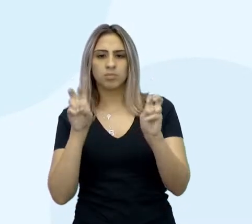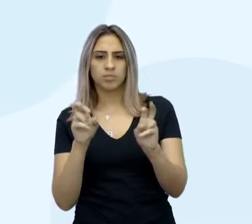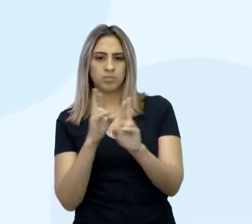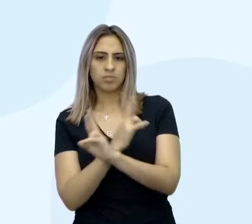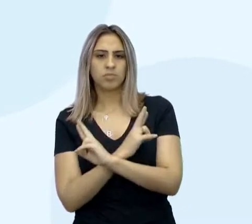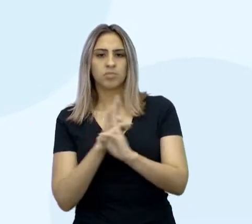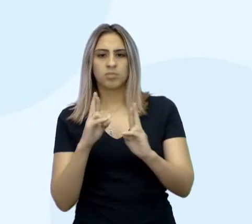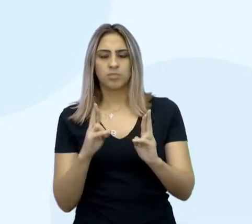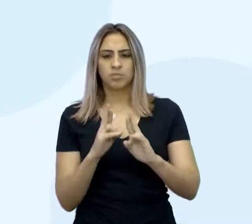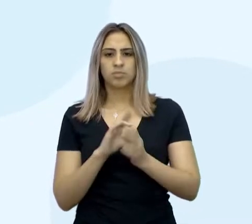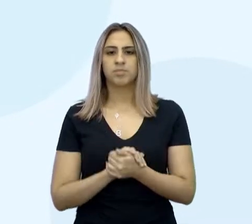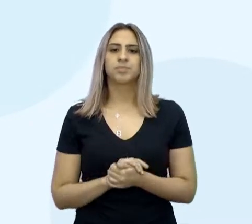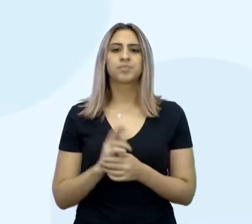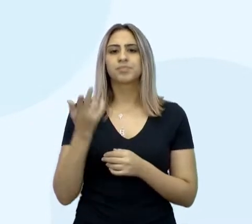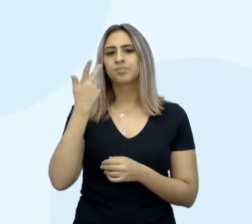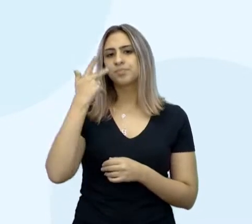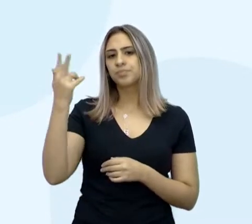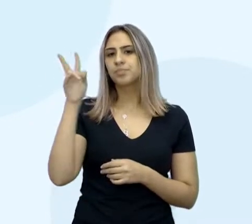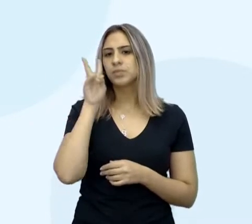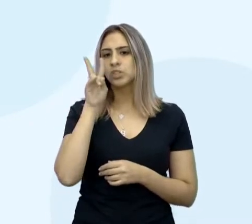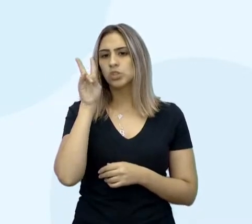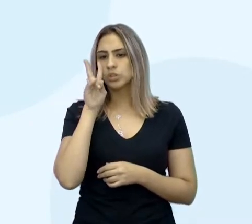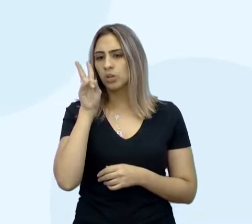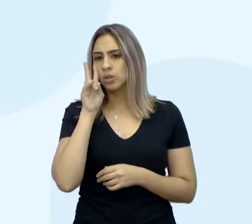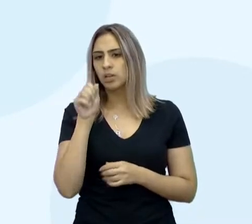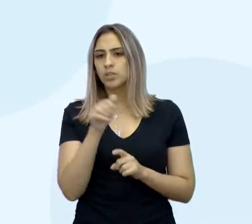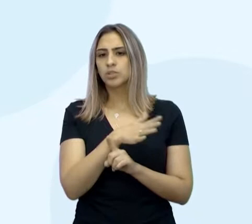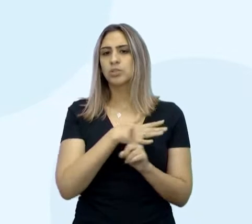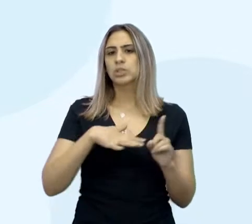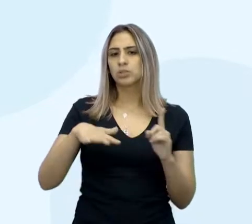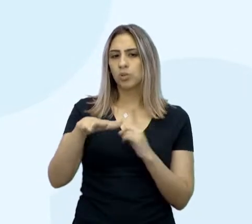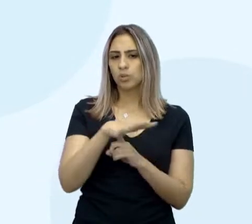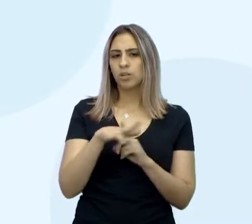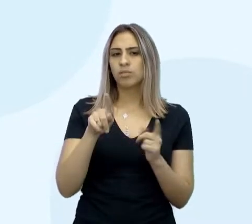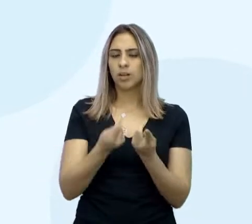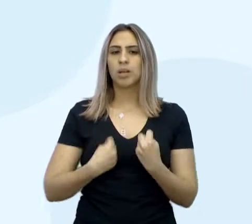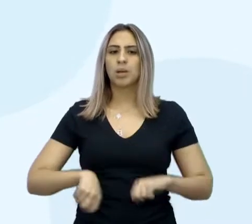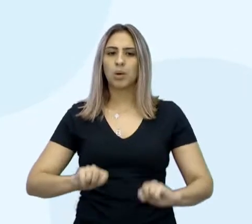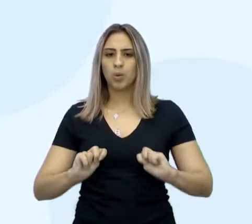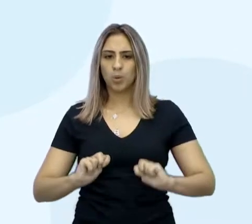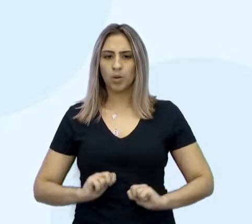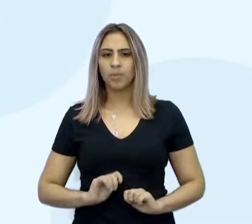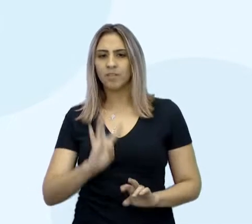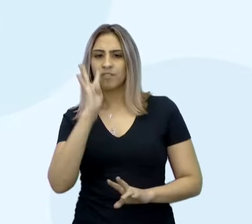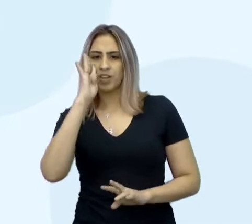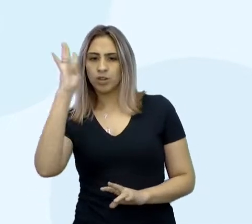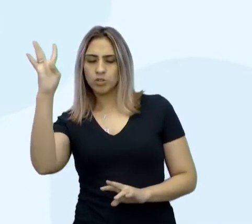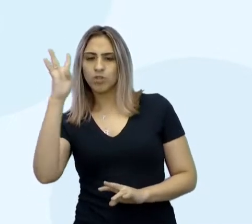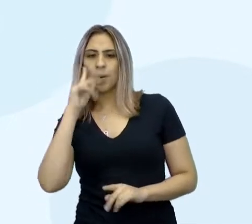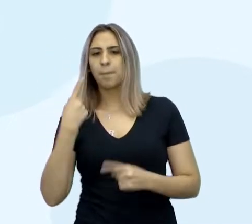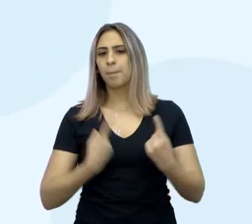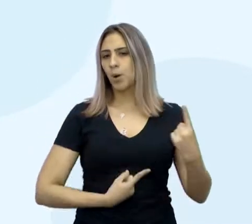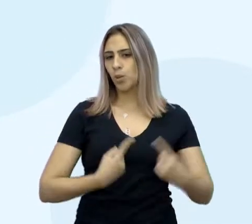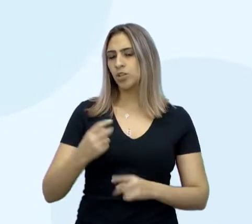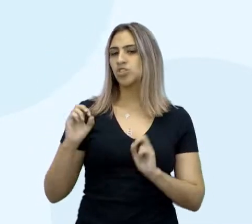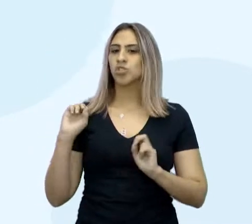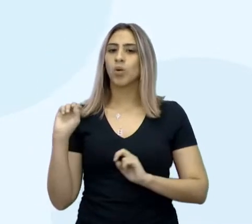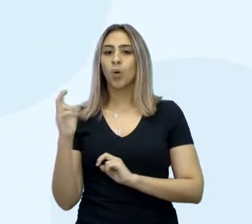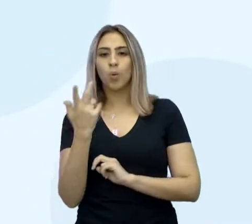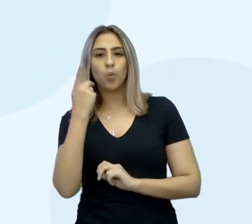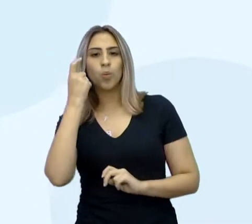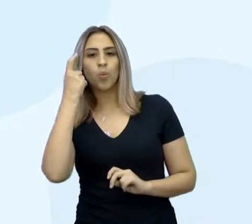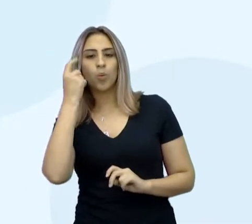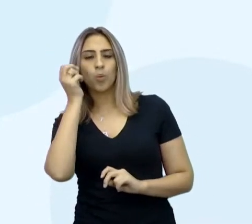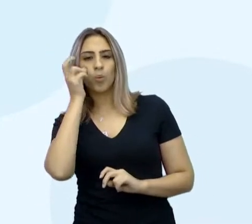e processos de natureza histórica, social, econômica, filosófica, política ou